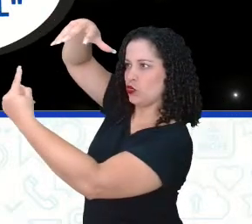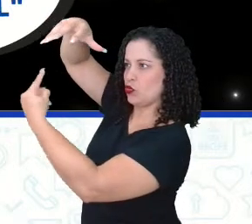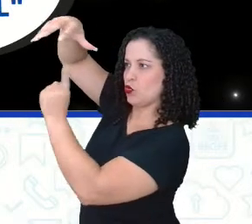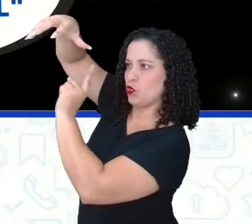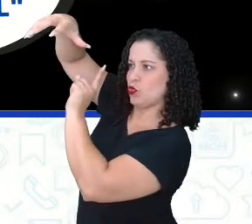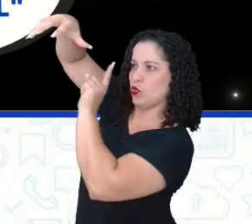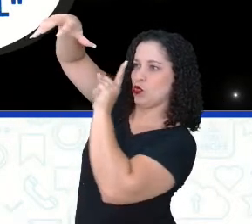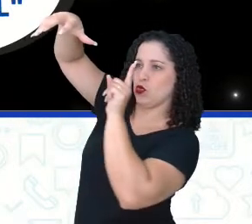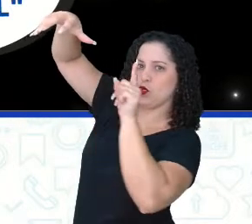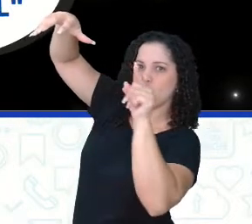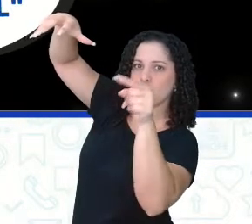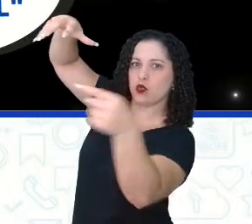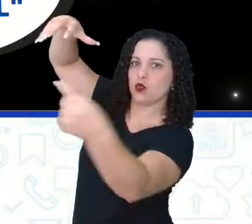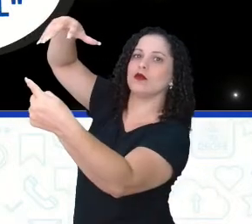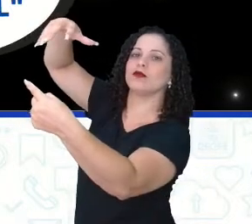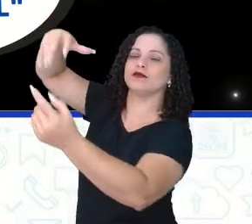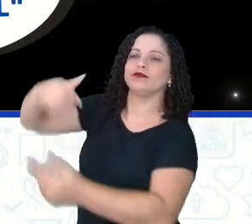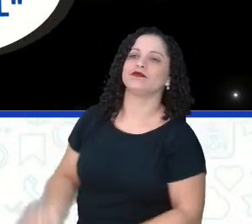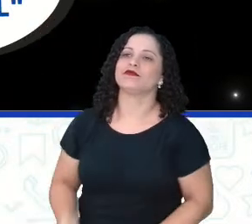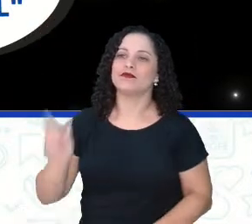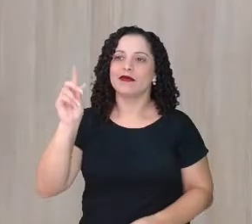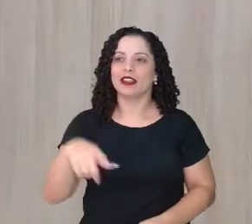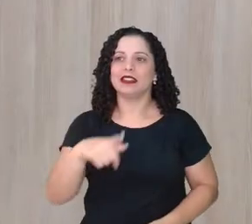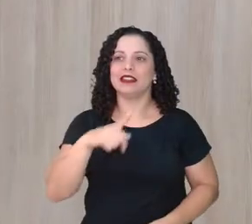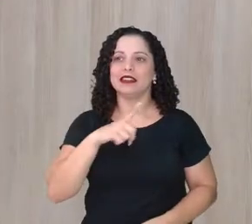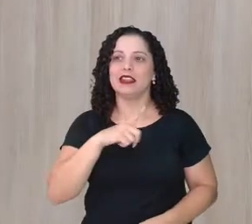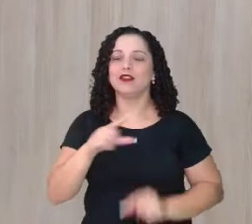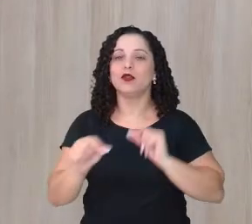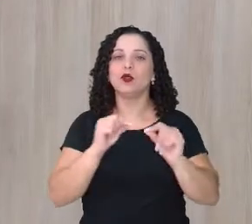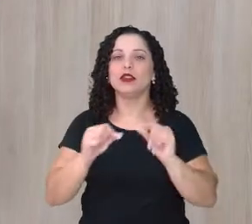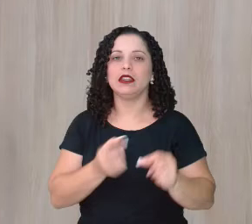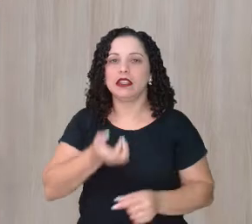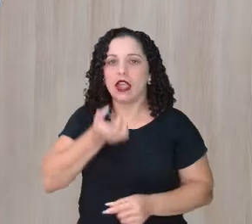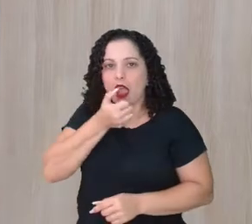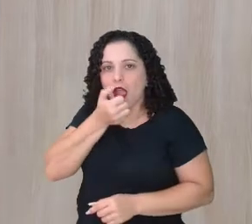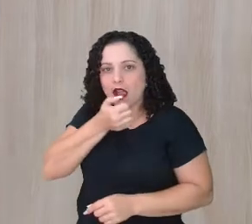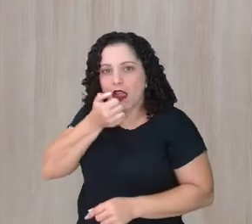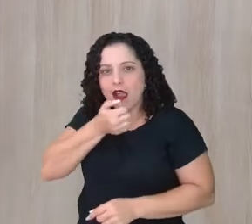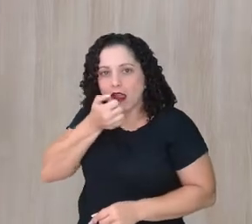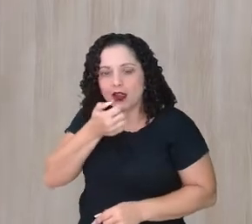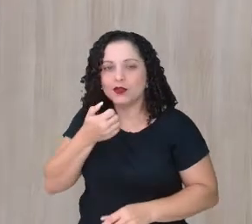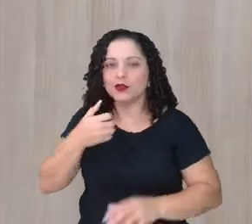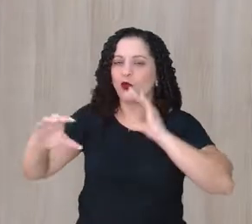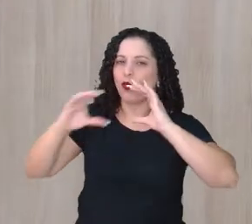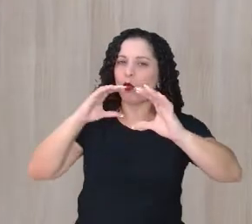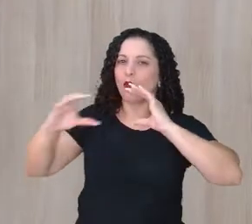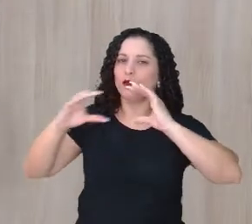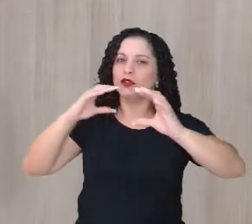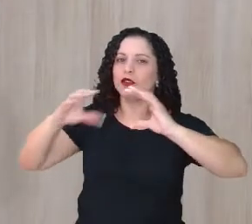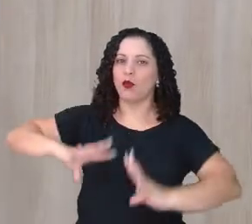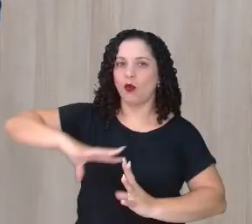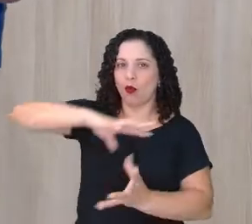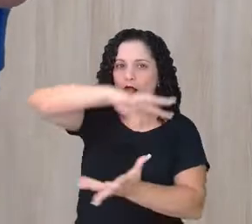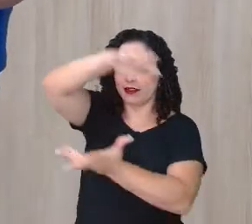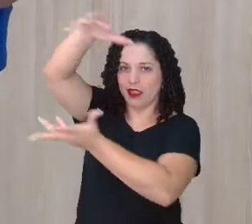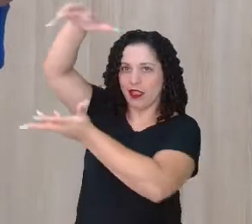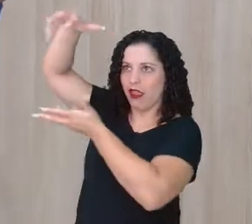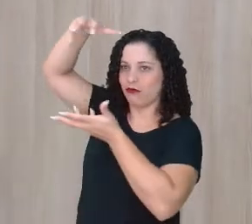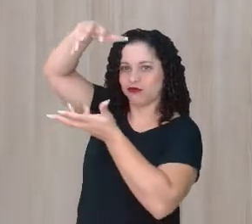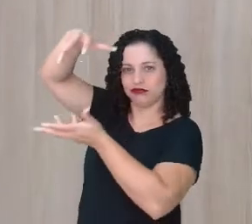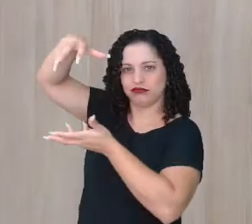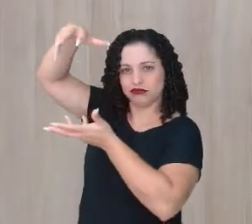de rádio. E ele se comunicou com a Terra e mandou essa